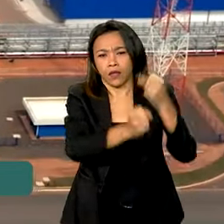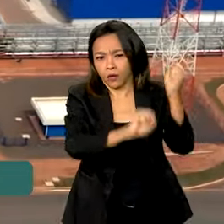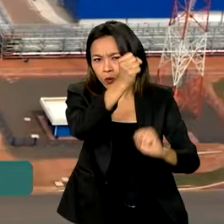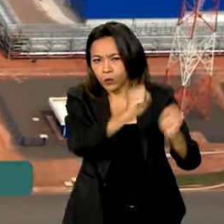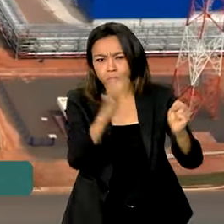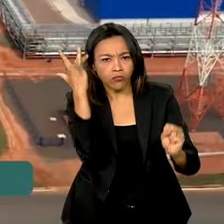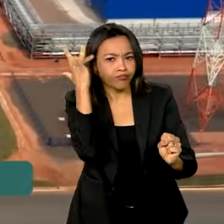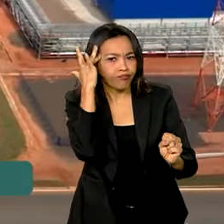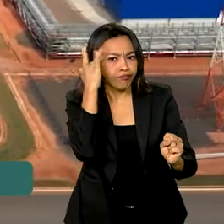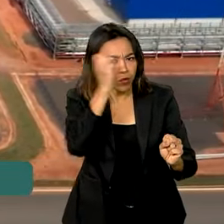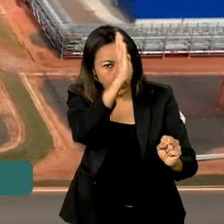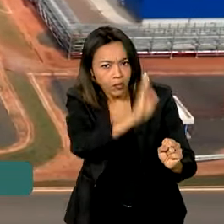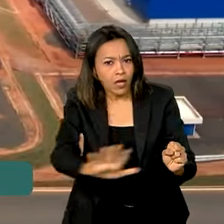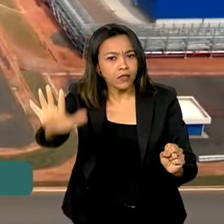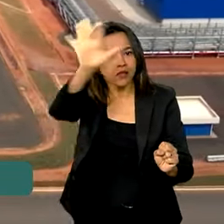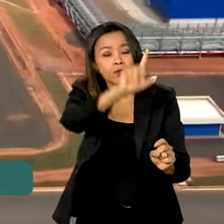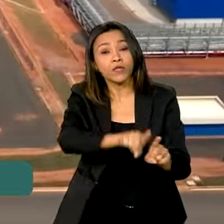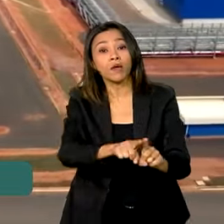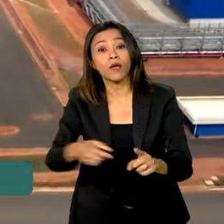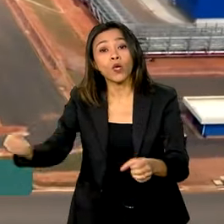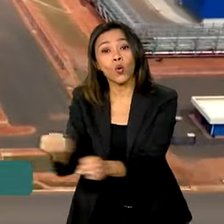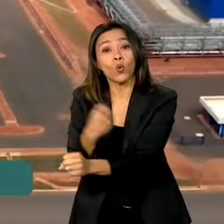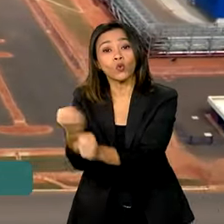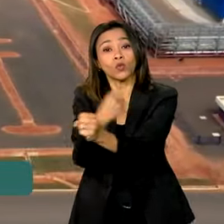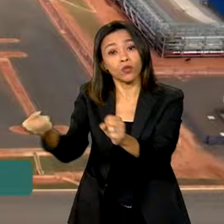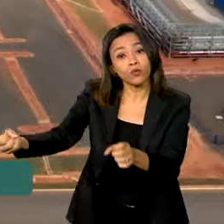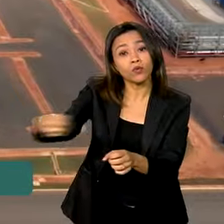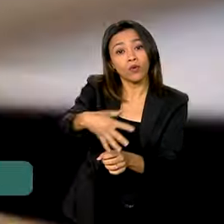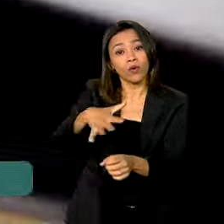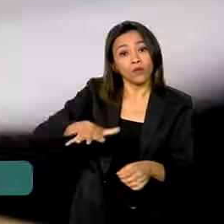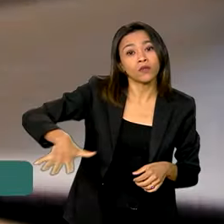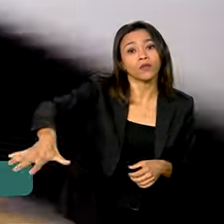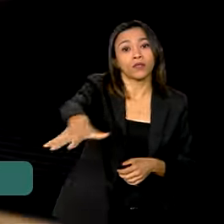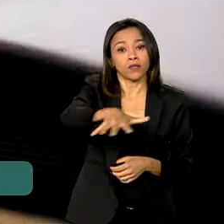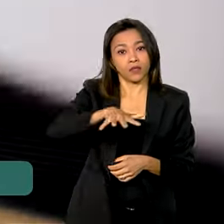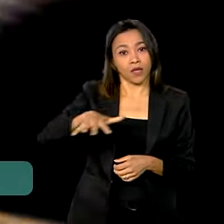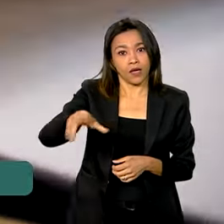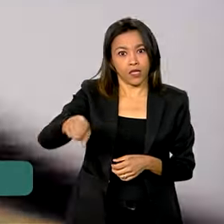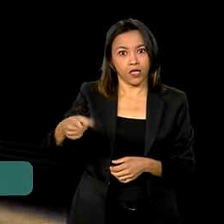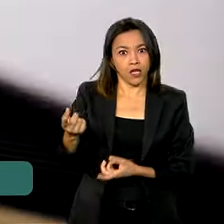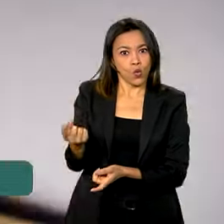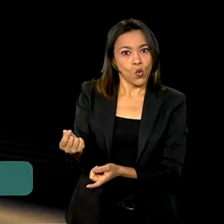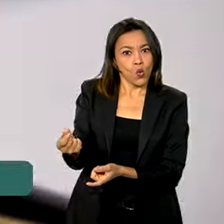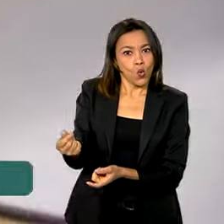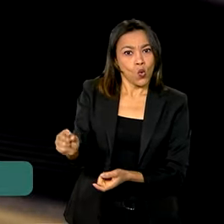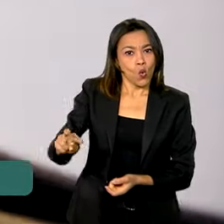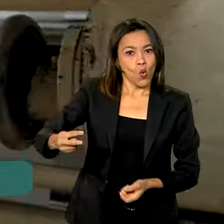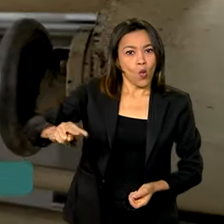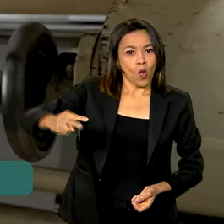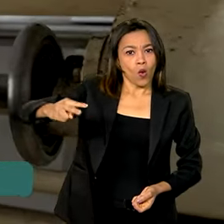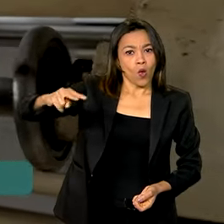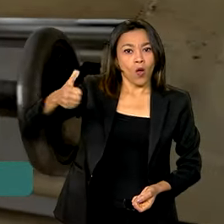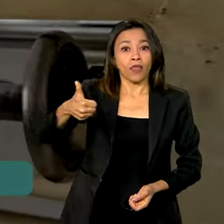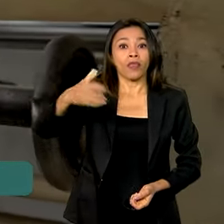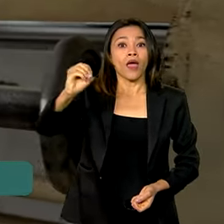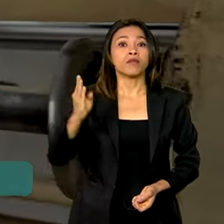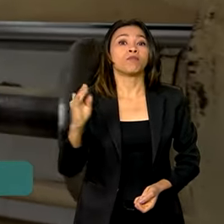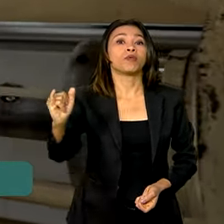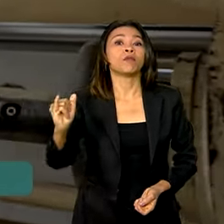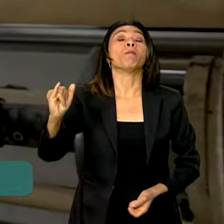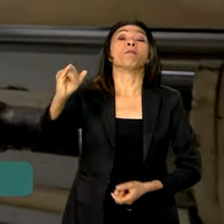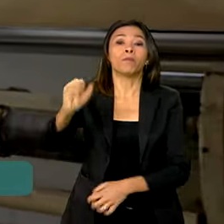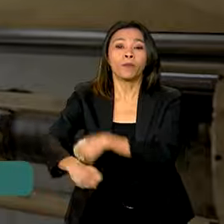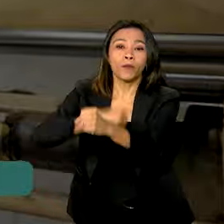para a construção de novos complexos de processamento do material, que chega a gerar lucros de mais de 10 bilhões de dólares por ano